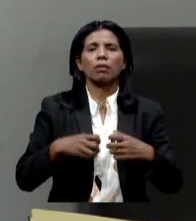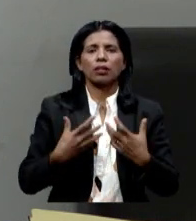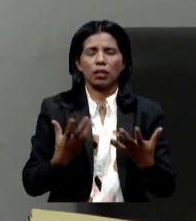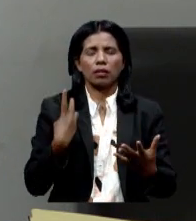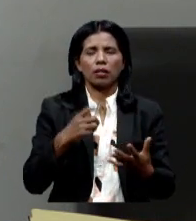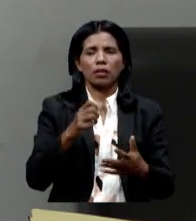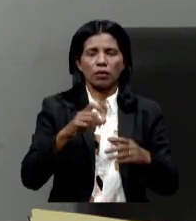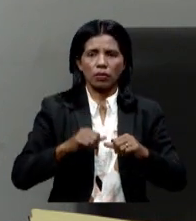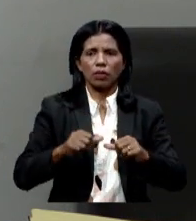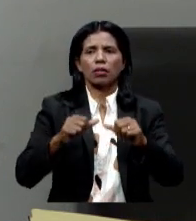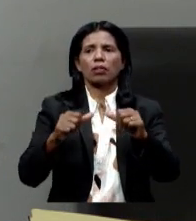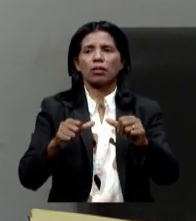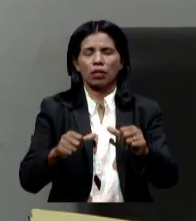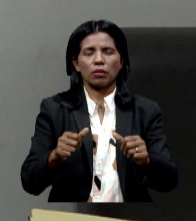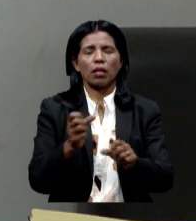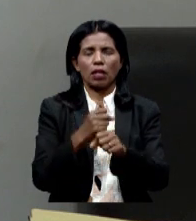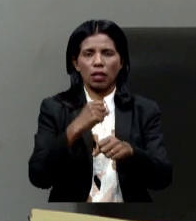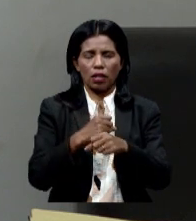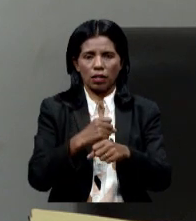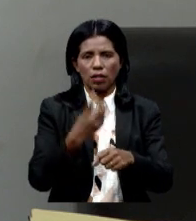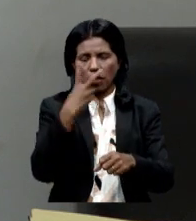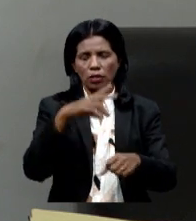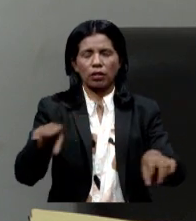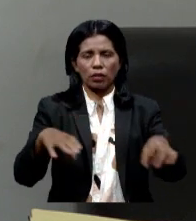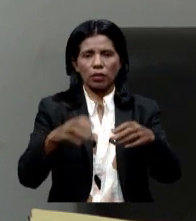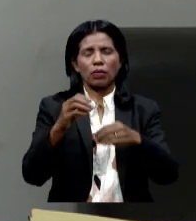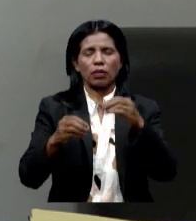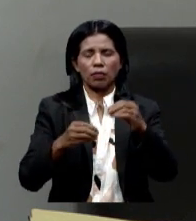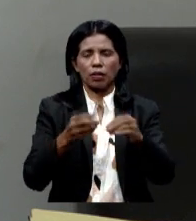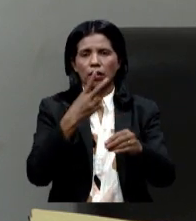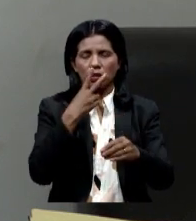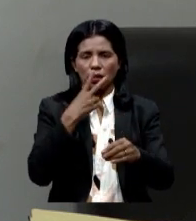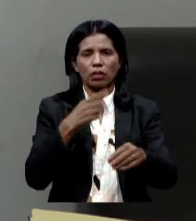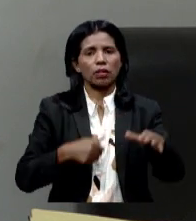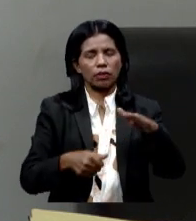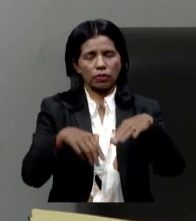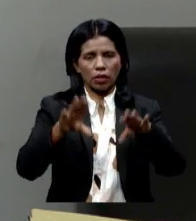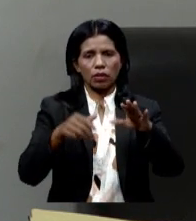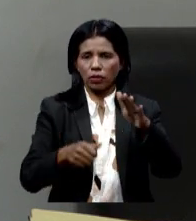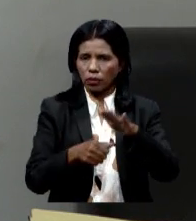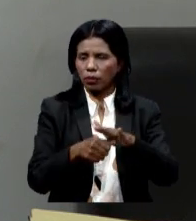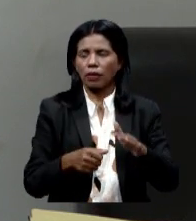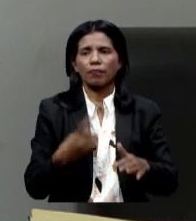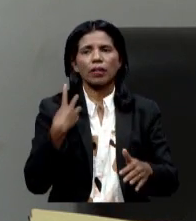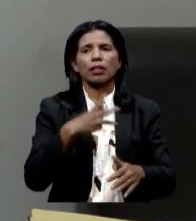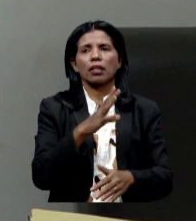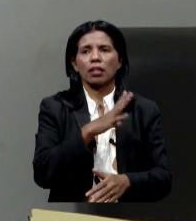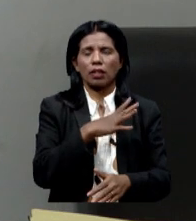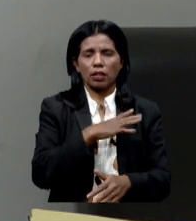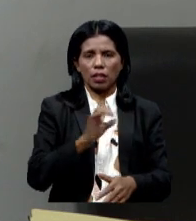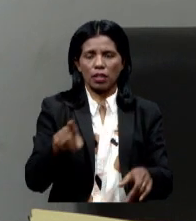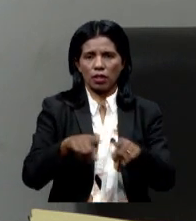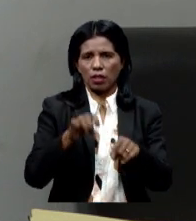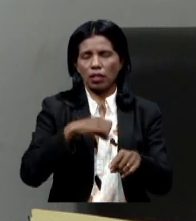IFESA continua a lume, atuação ligada à circulação do tabaco ilícito. Dadaune ita sei pausa hela, ita sei hein hansa nga tet,